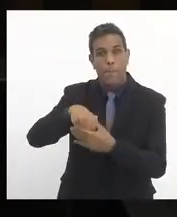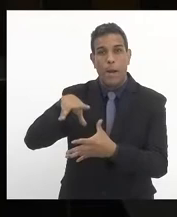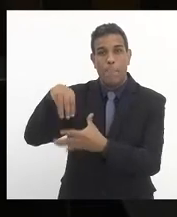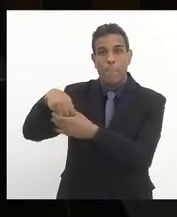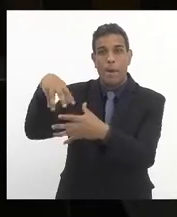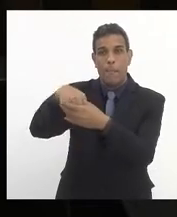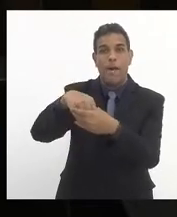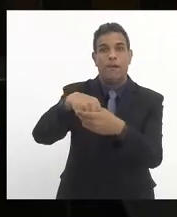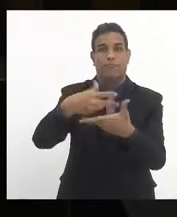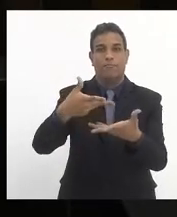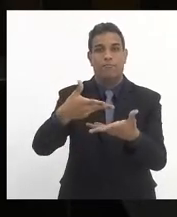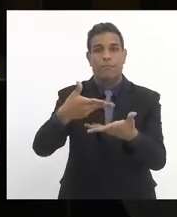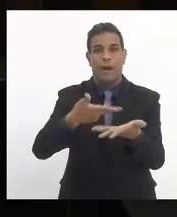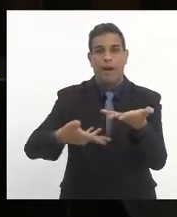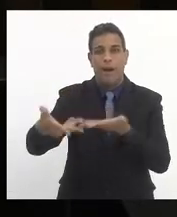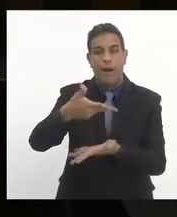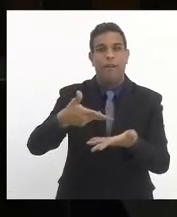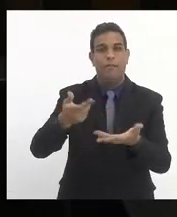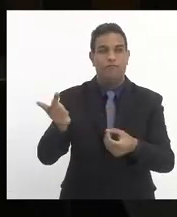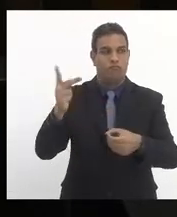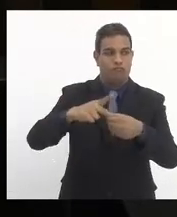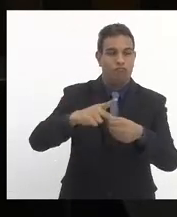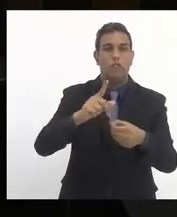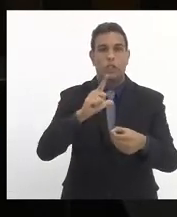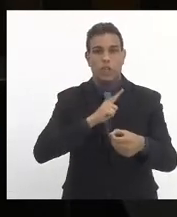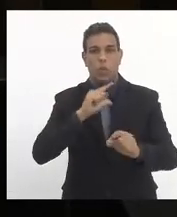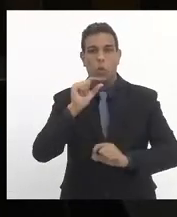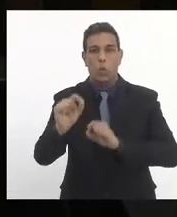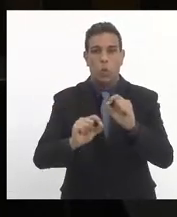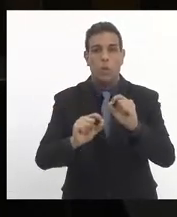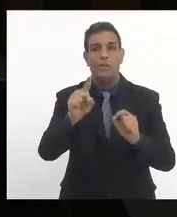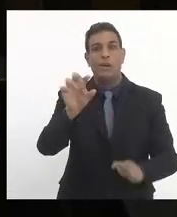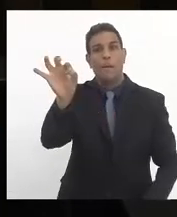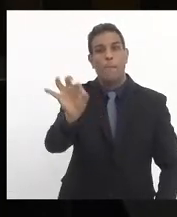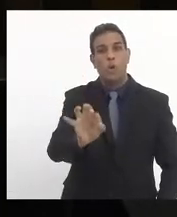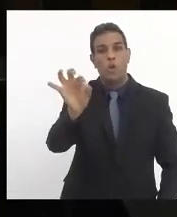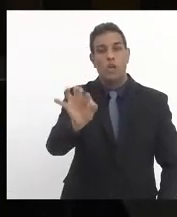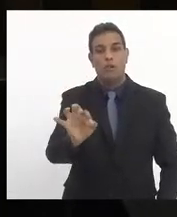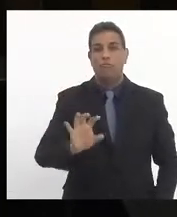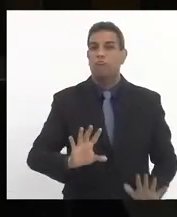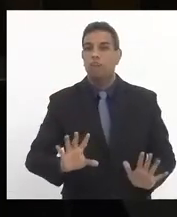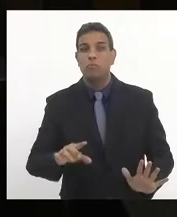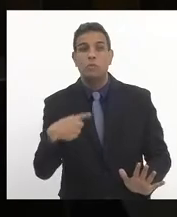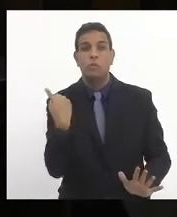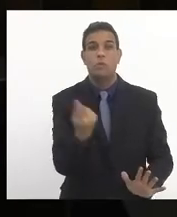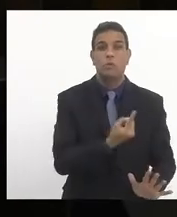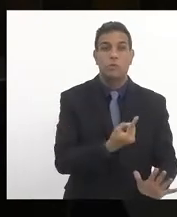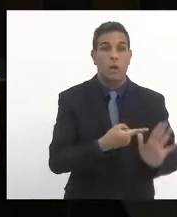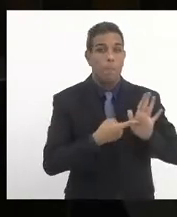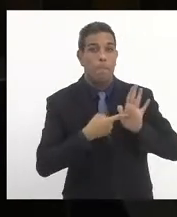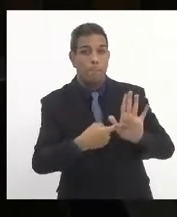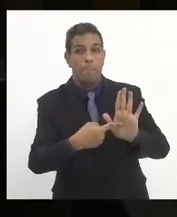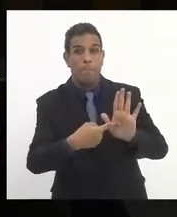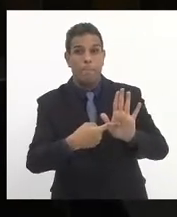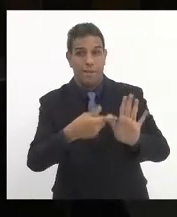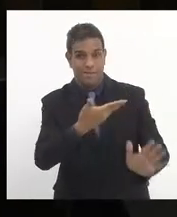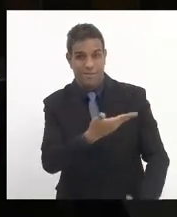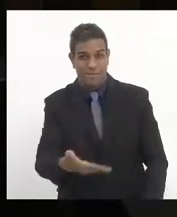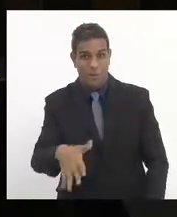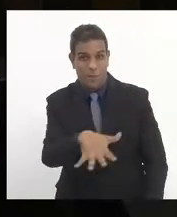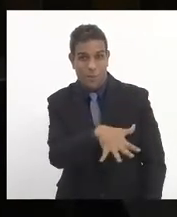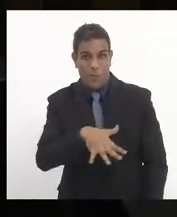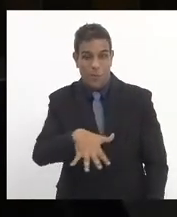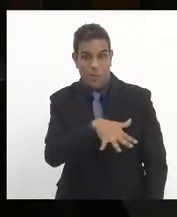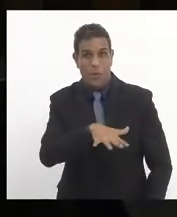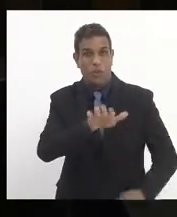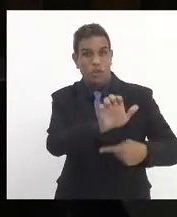exemplo Angra dos Reis, tem 10%. Quer dizer, então somos nós, o Estado, a